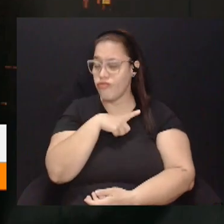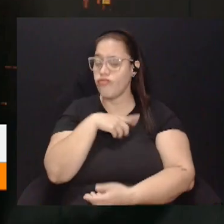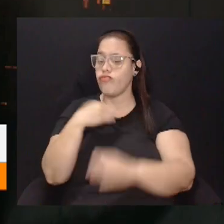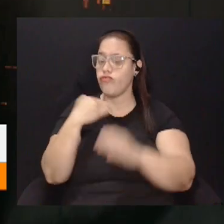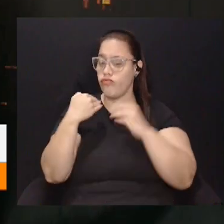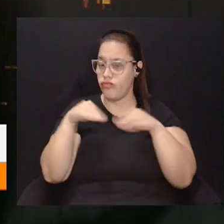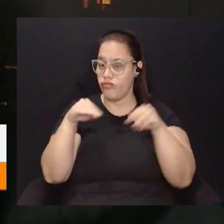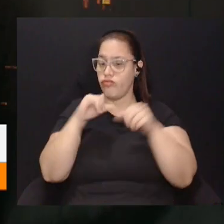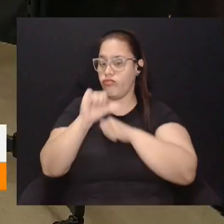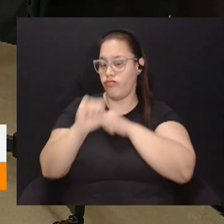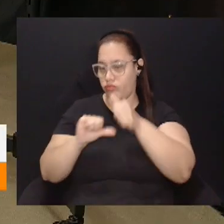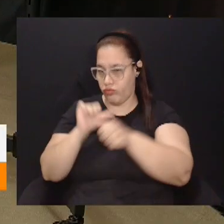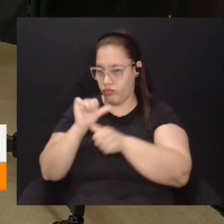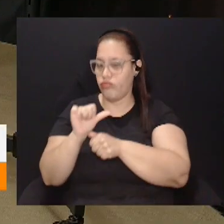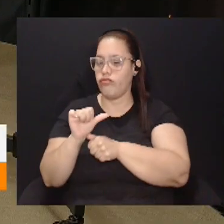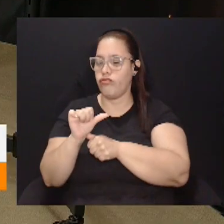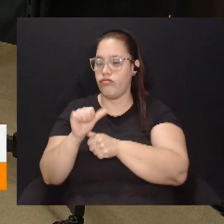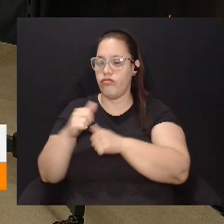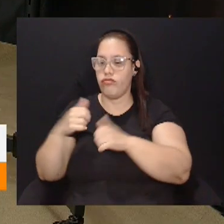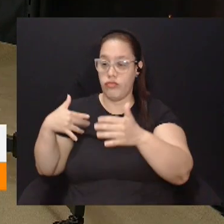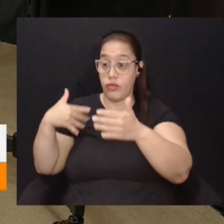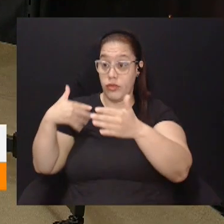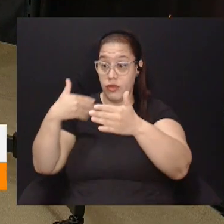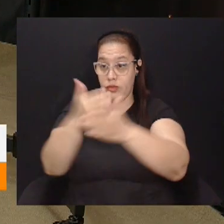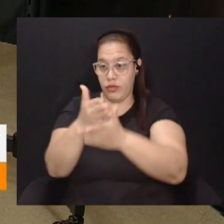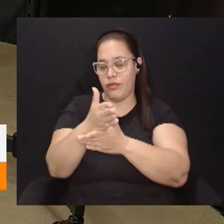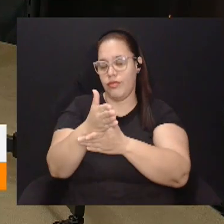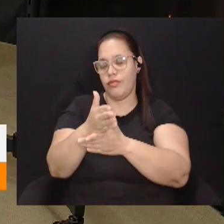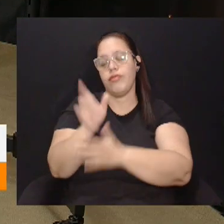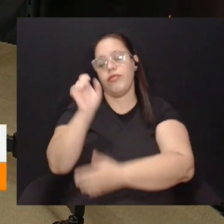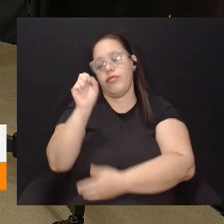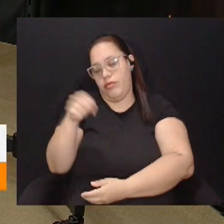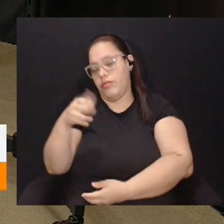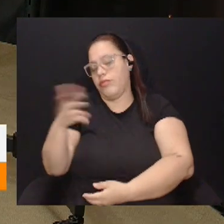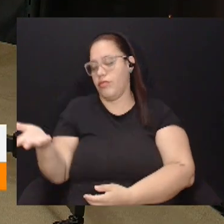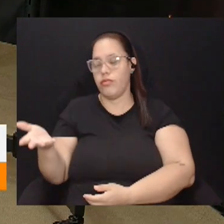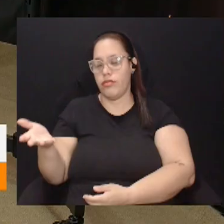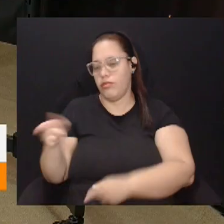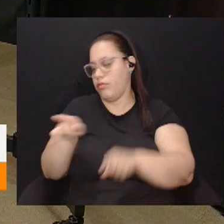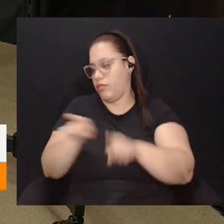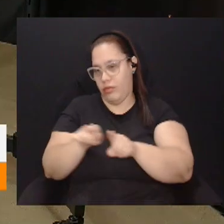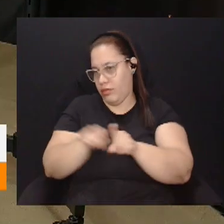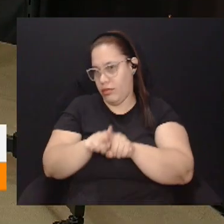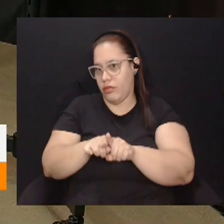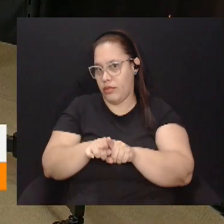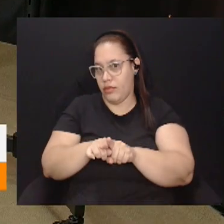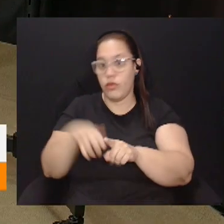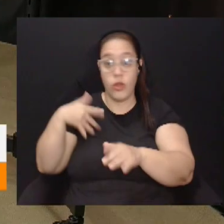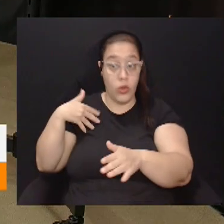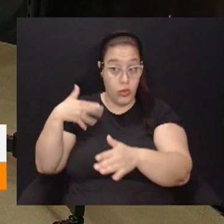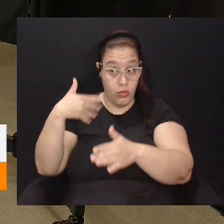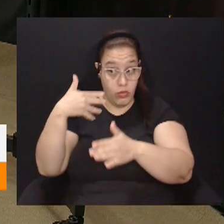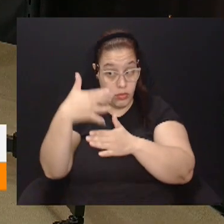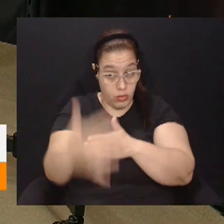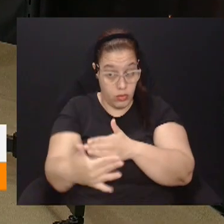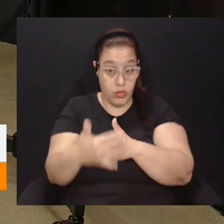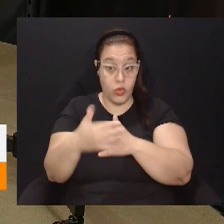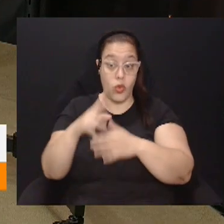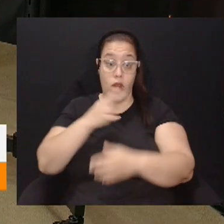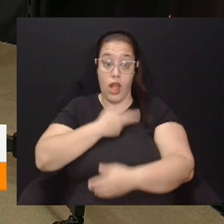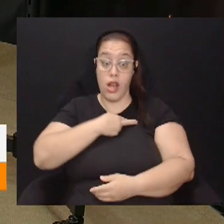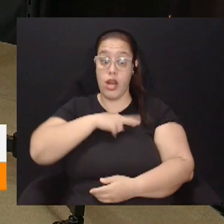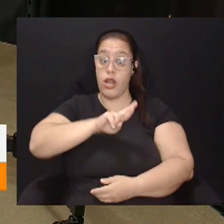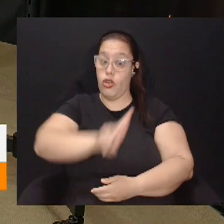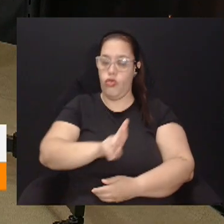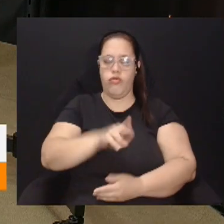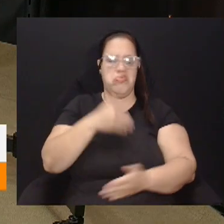renovação que atravessa fronteiras, né, Sim. e também, atravessa as religiões, né, independente